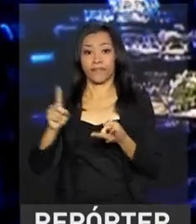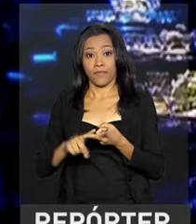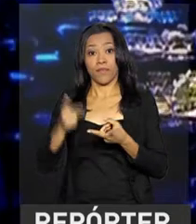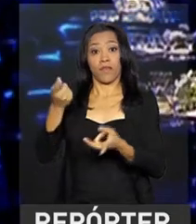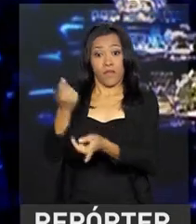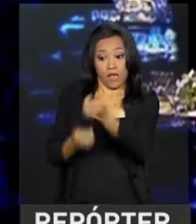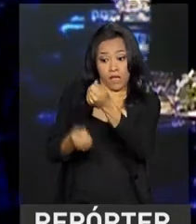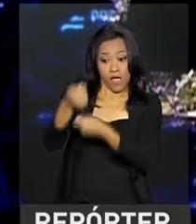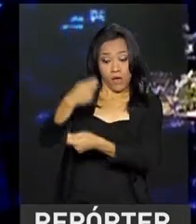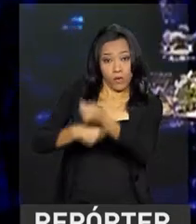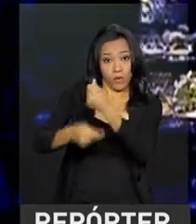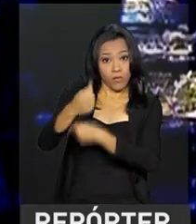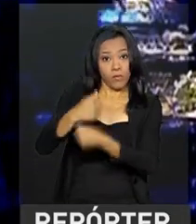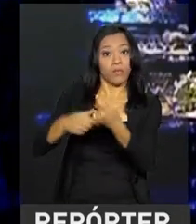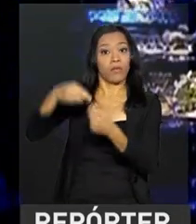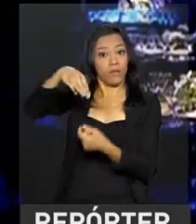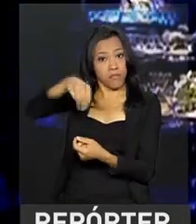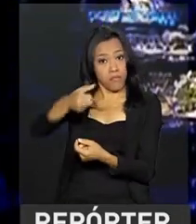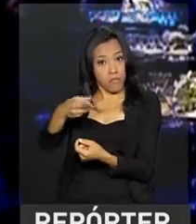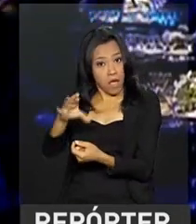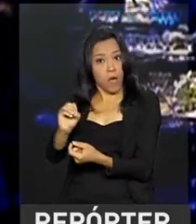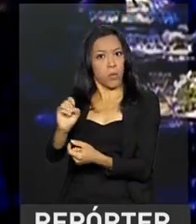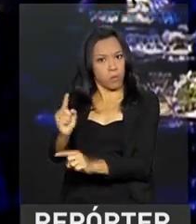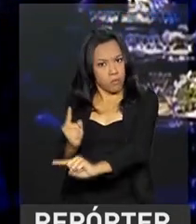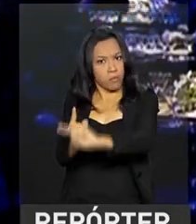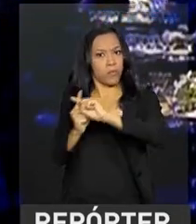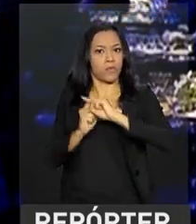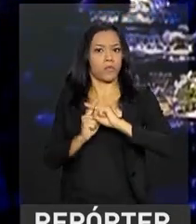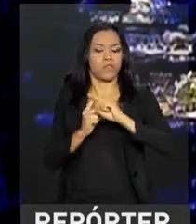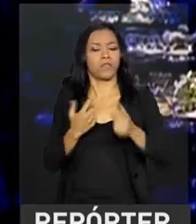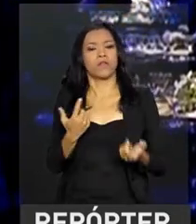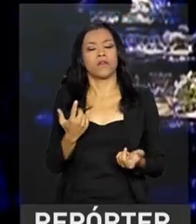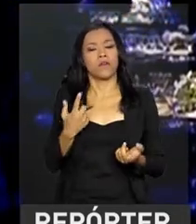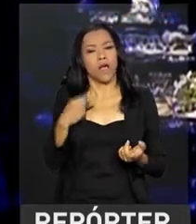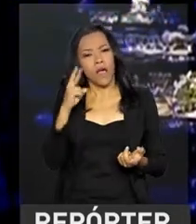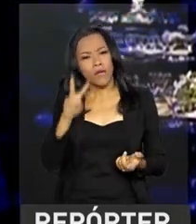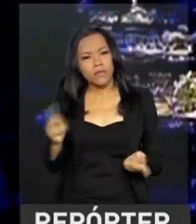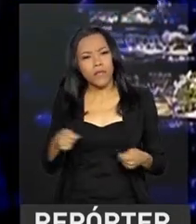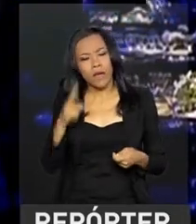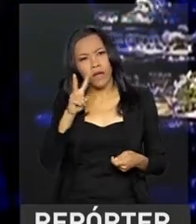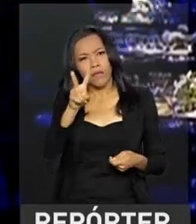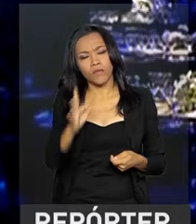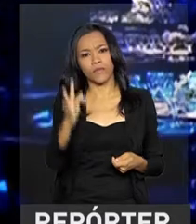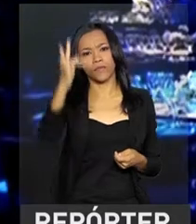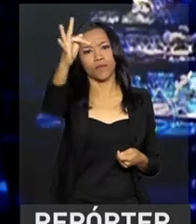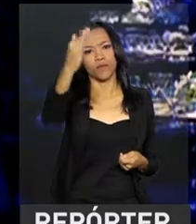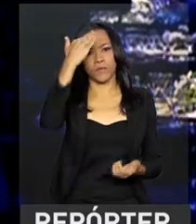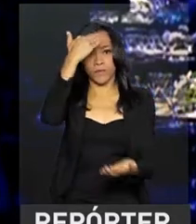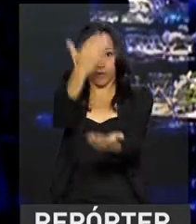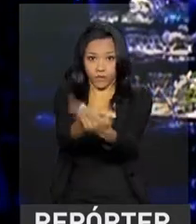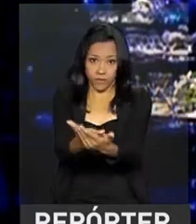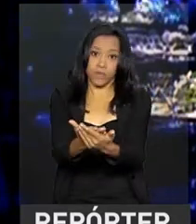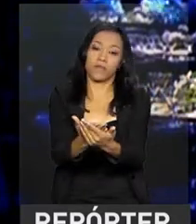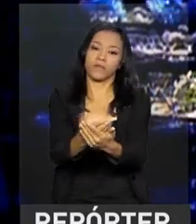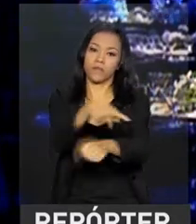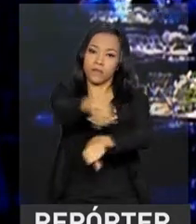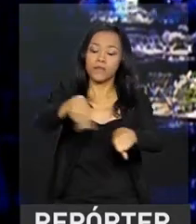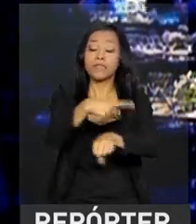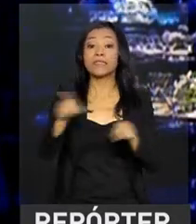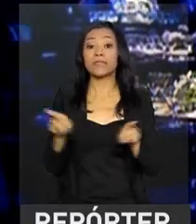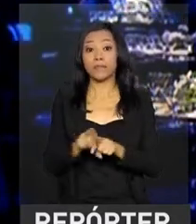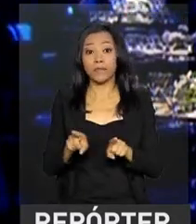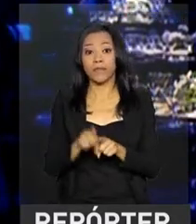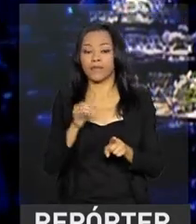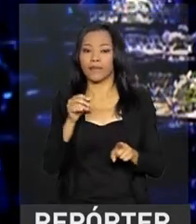são extremamente positivos, o que nos permite olhar o futuro do Brasil com muito mais confiança. E